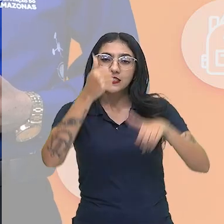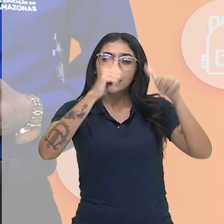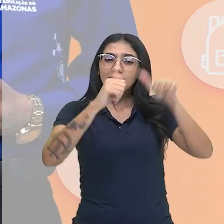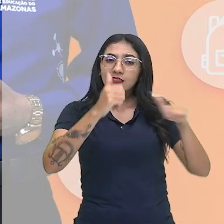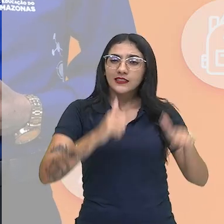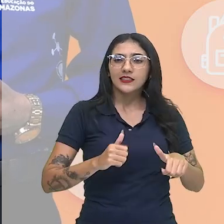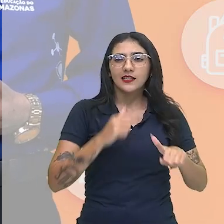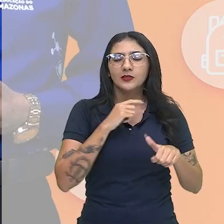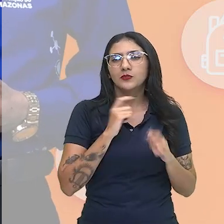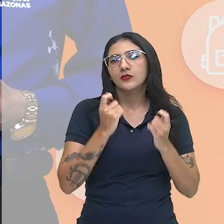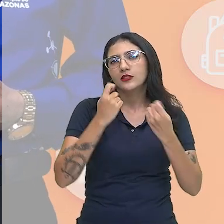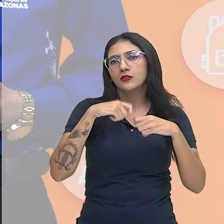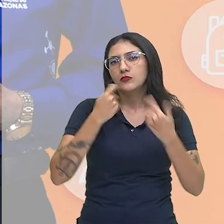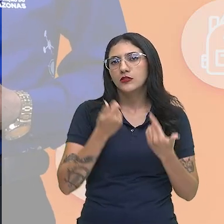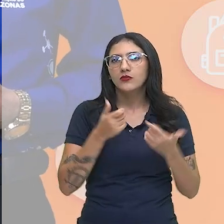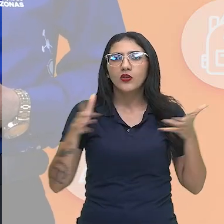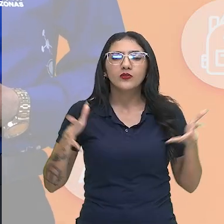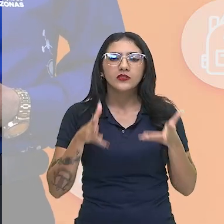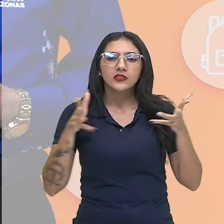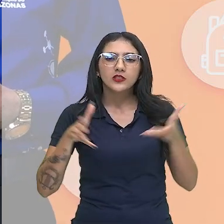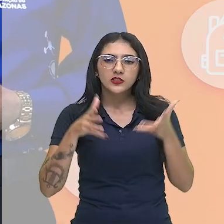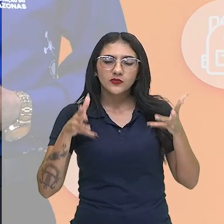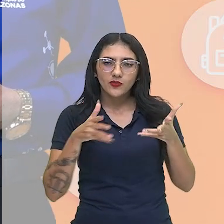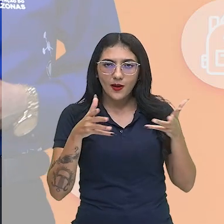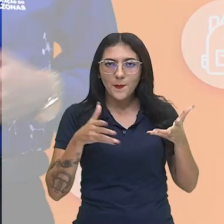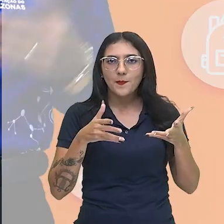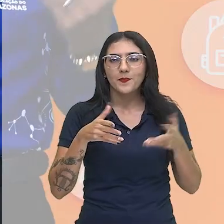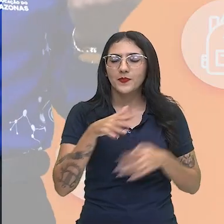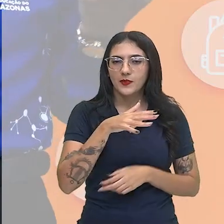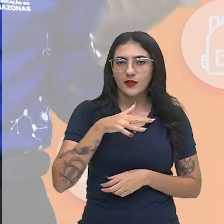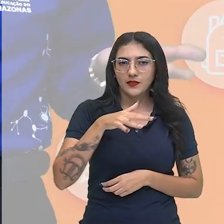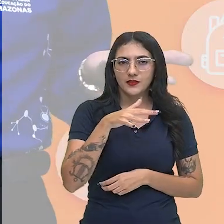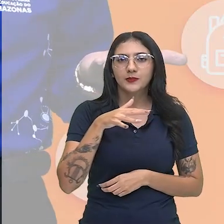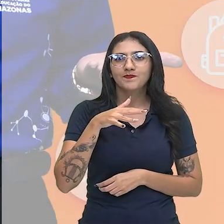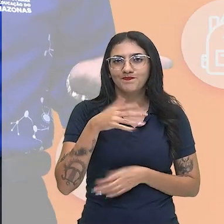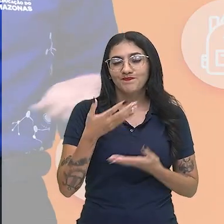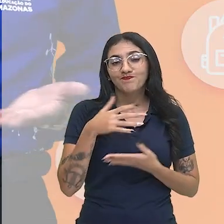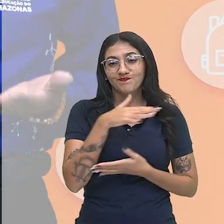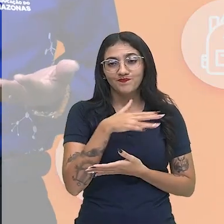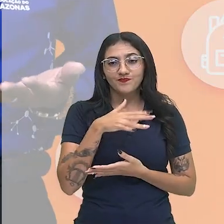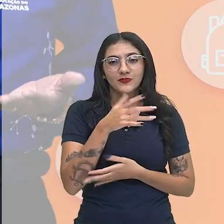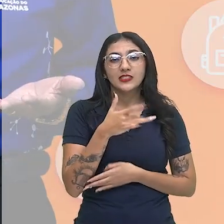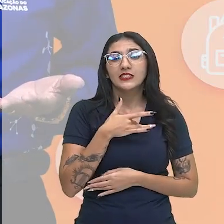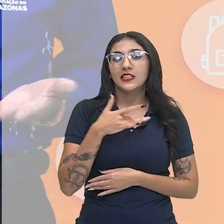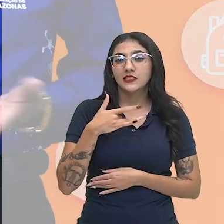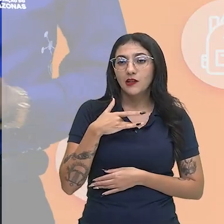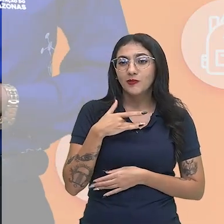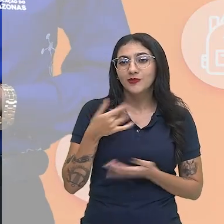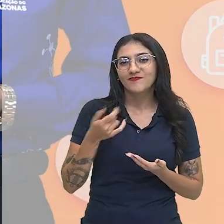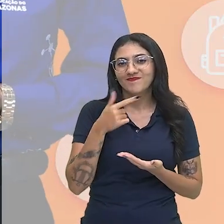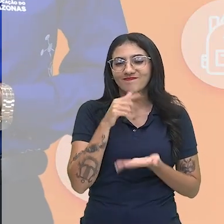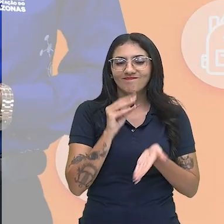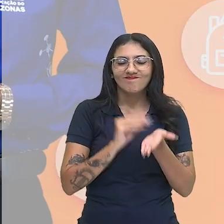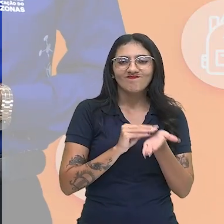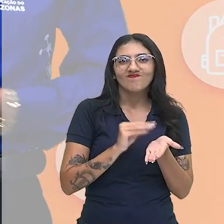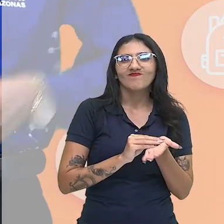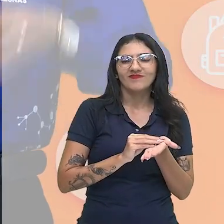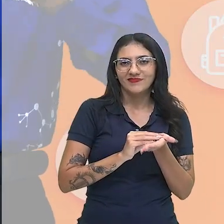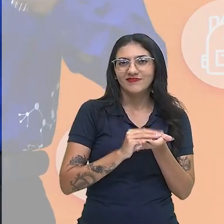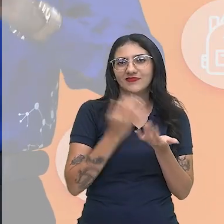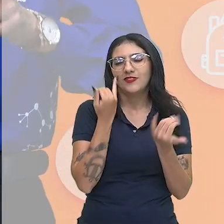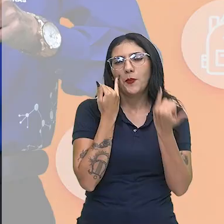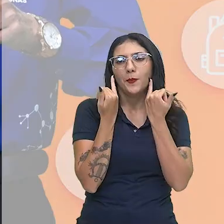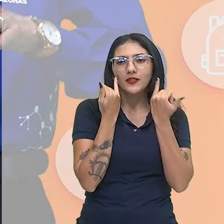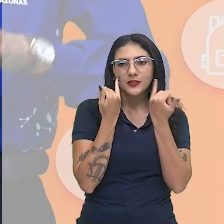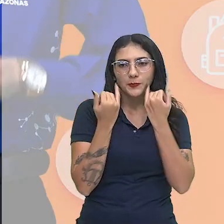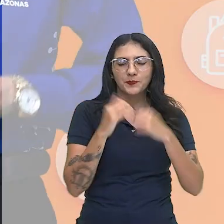para subsidiar decisões e políticas. Bem, no campo da saúde já vai faltar informações.